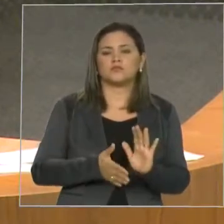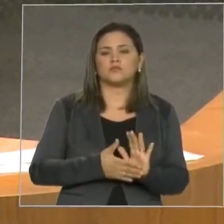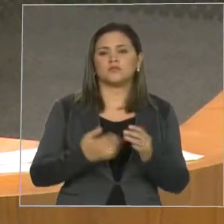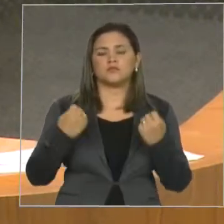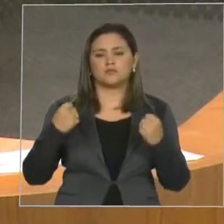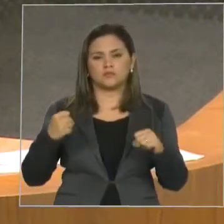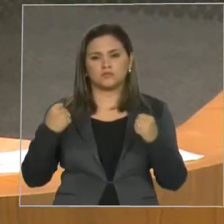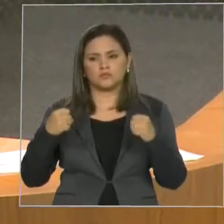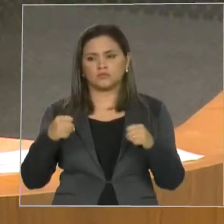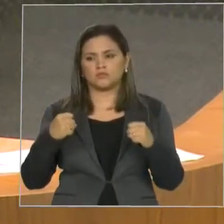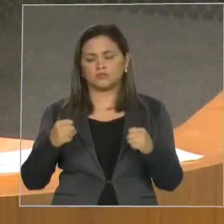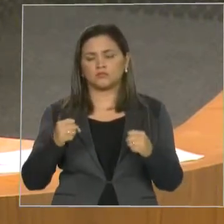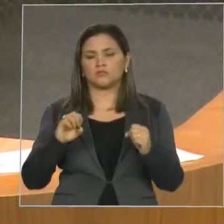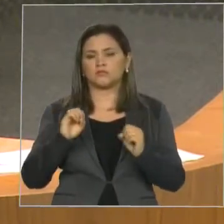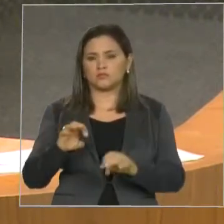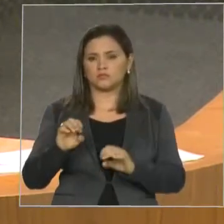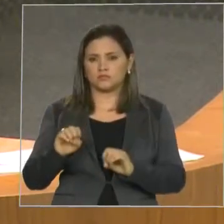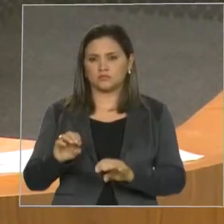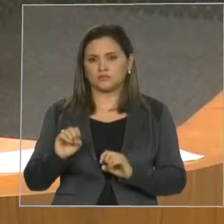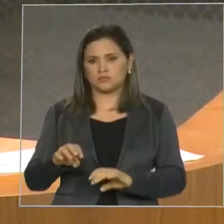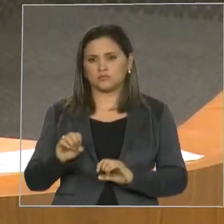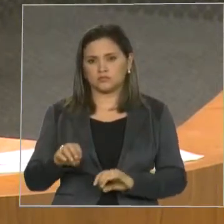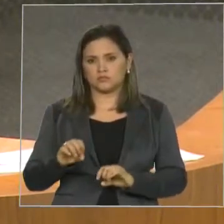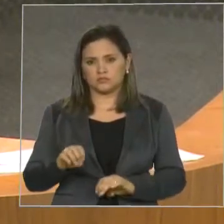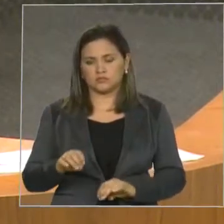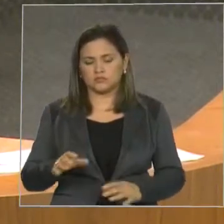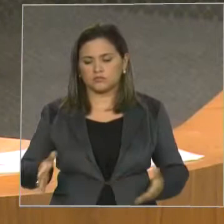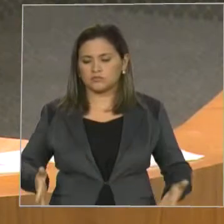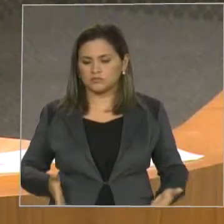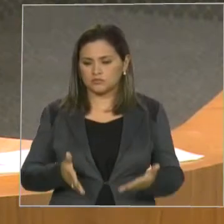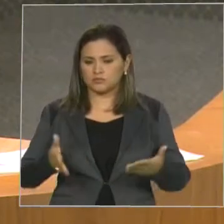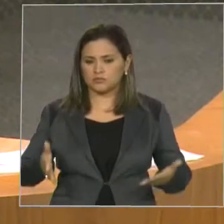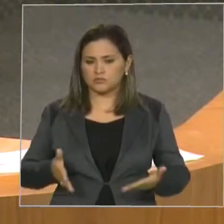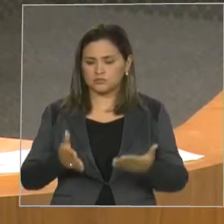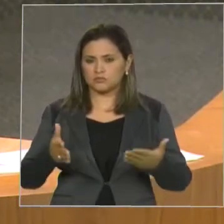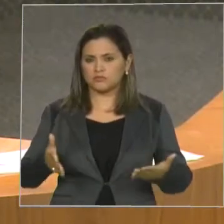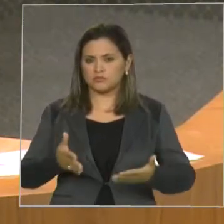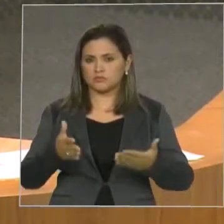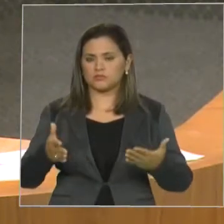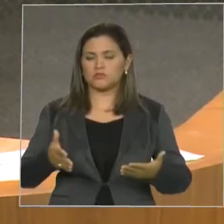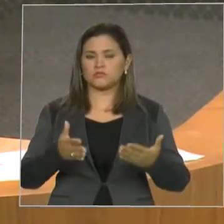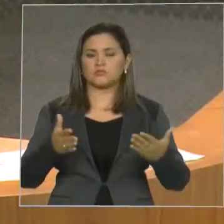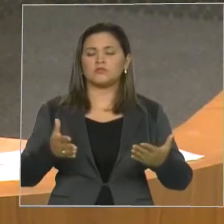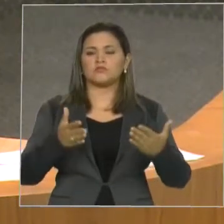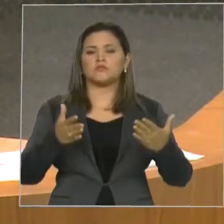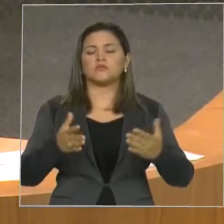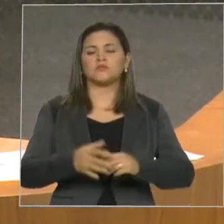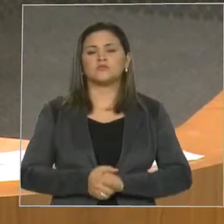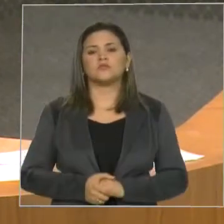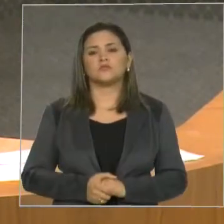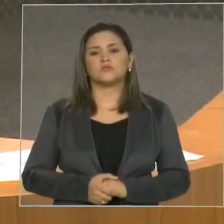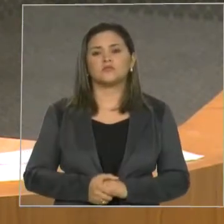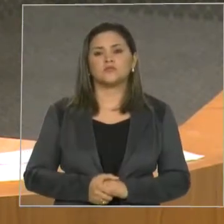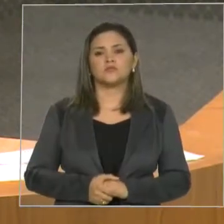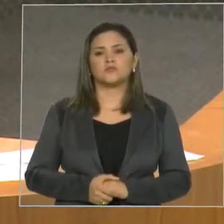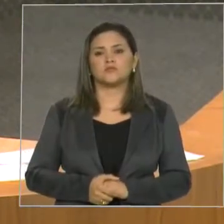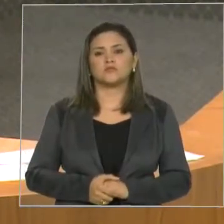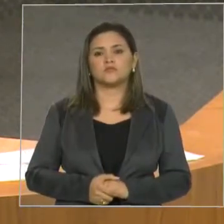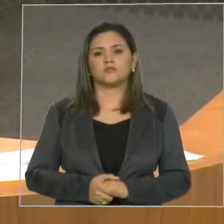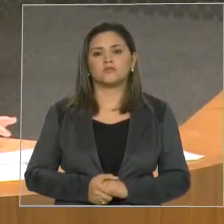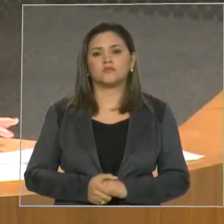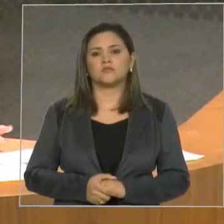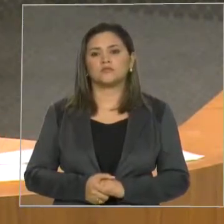da educação, de forma a incentivar a prática do esporte. A lei, deputada